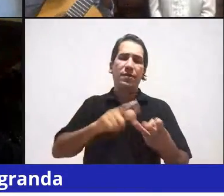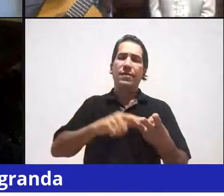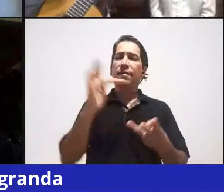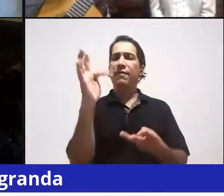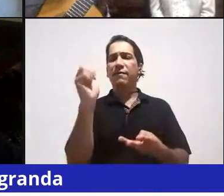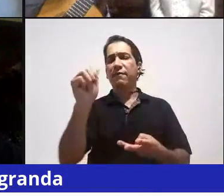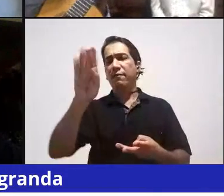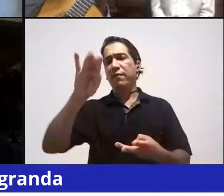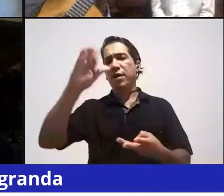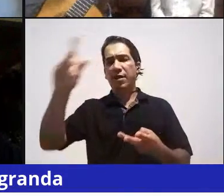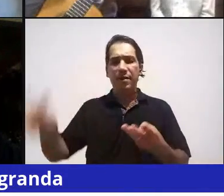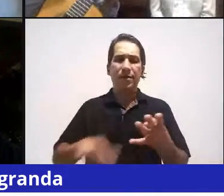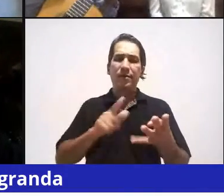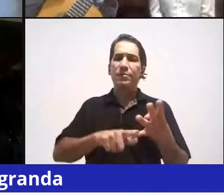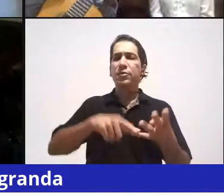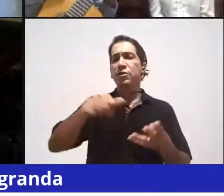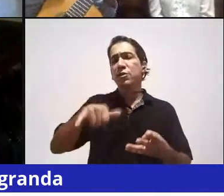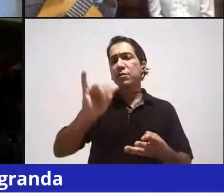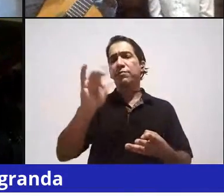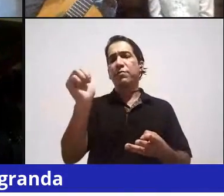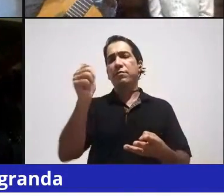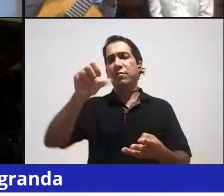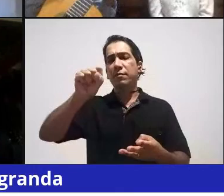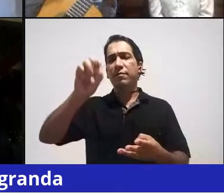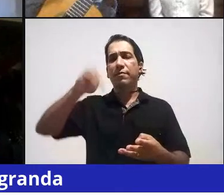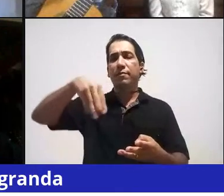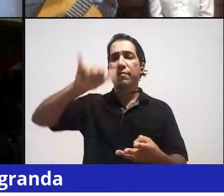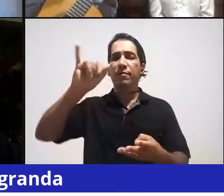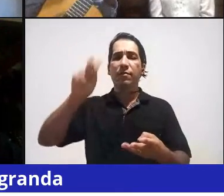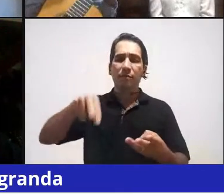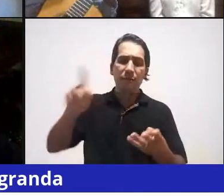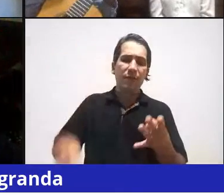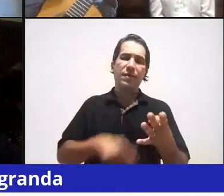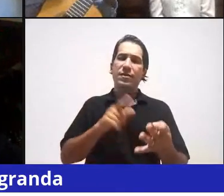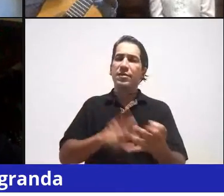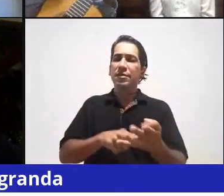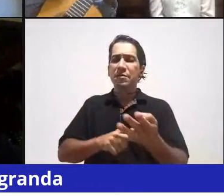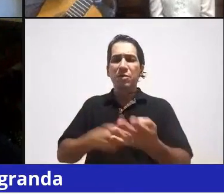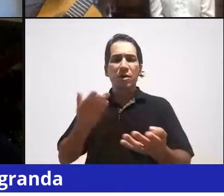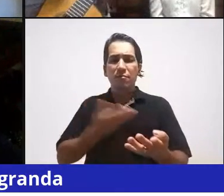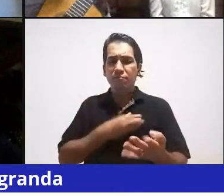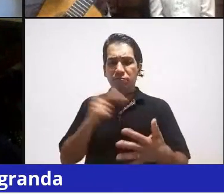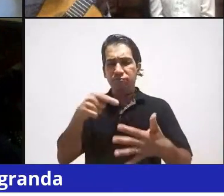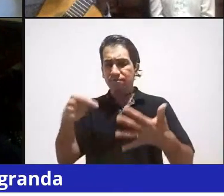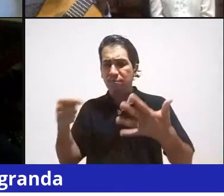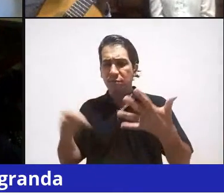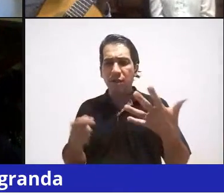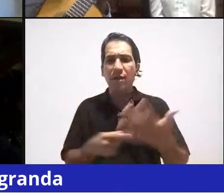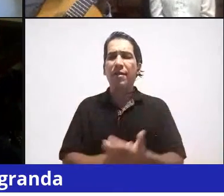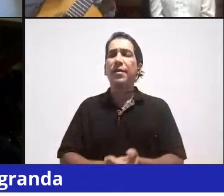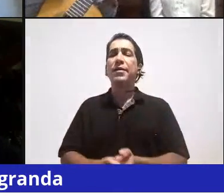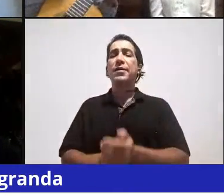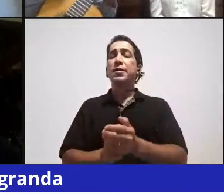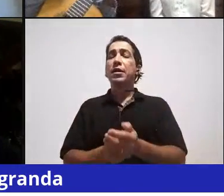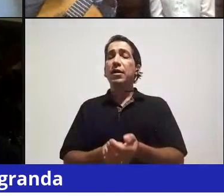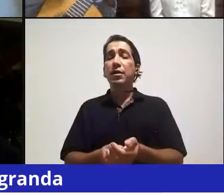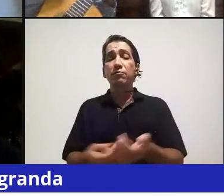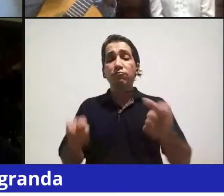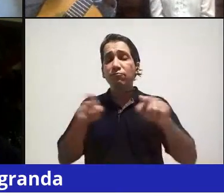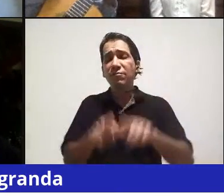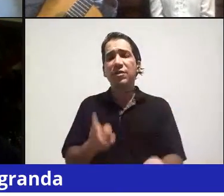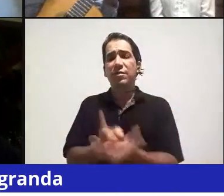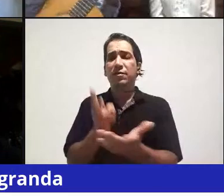que são os colegas aí que colocam o curso de administração para funcionar no dia a dia, e de